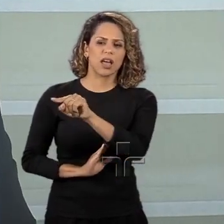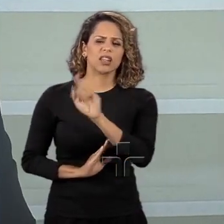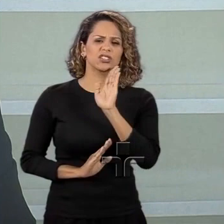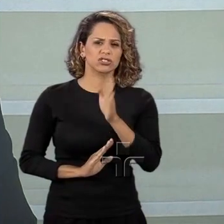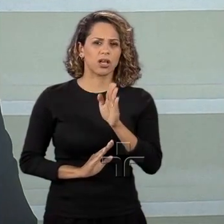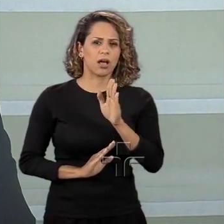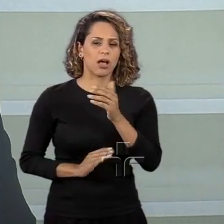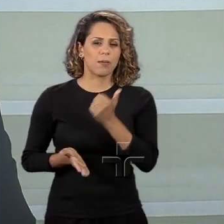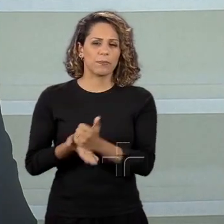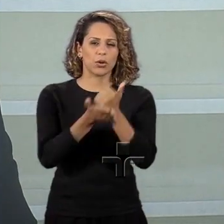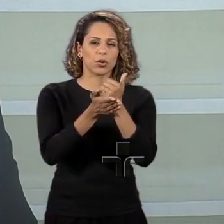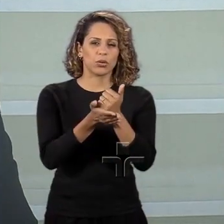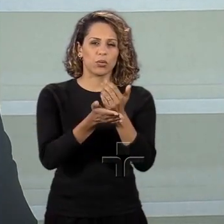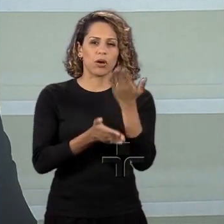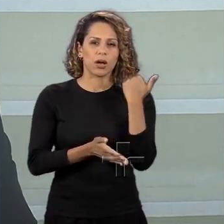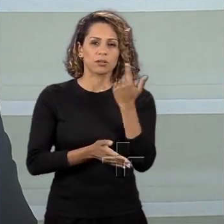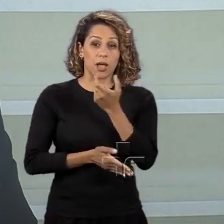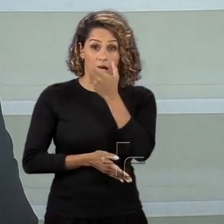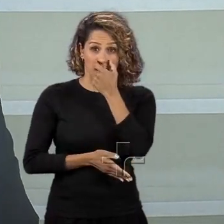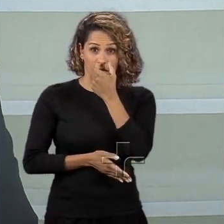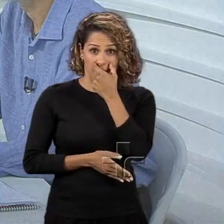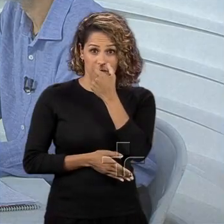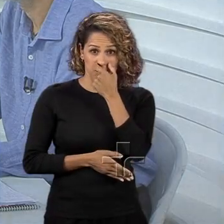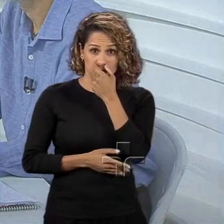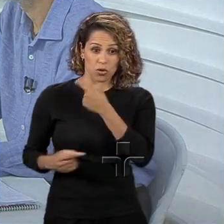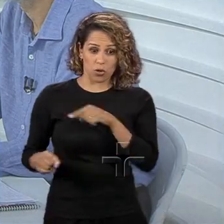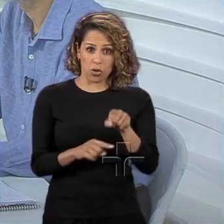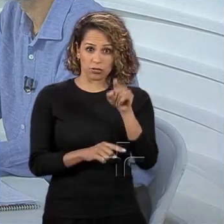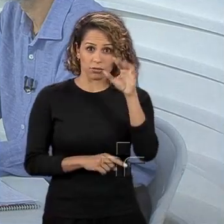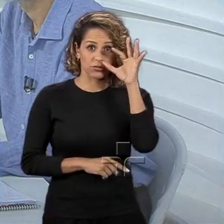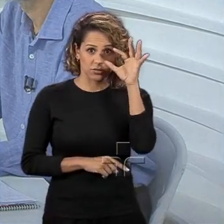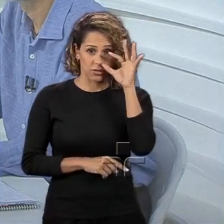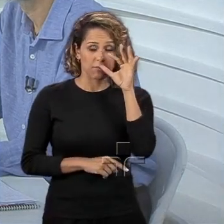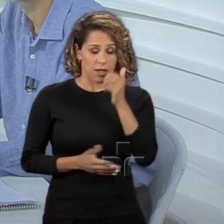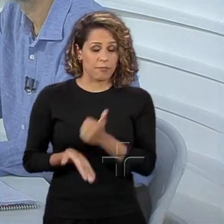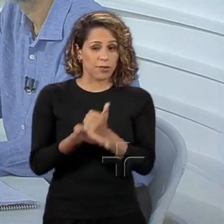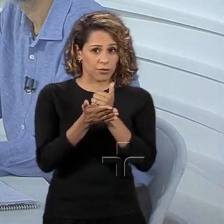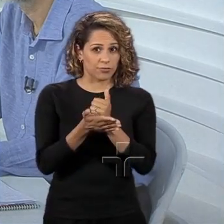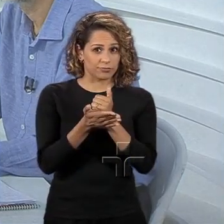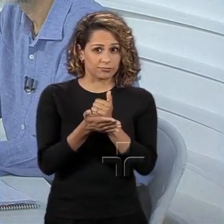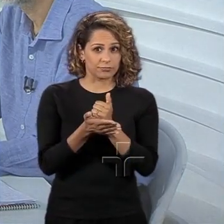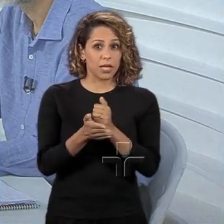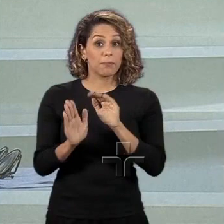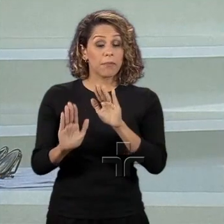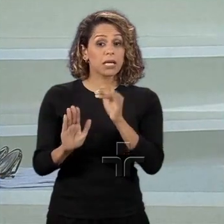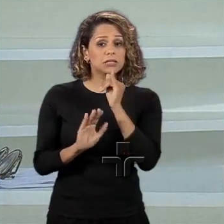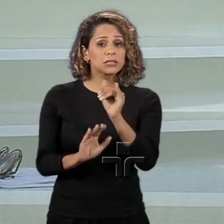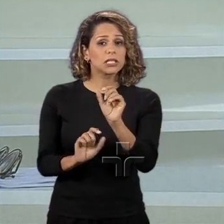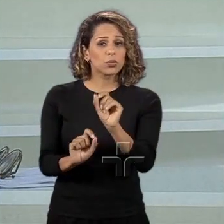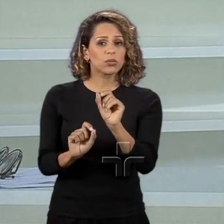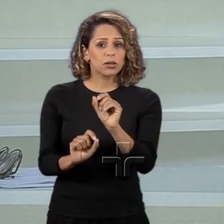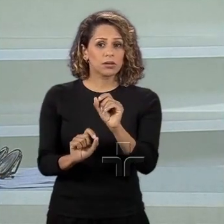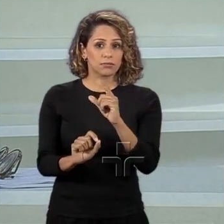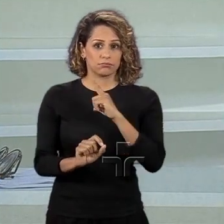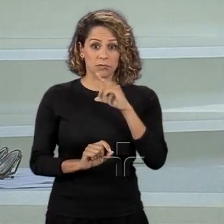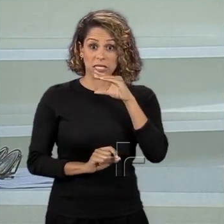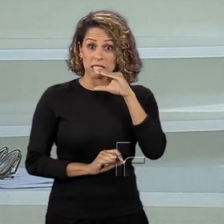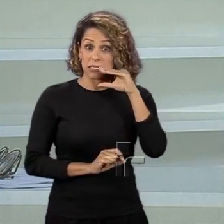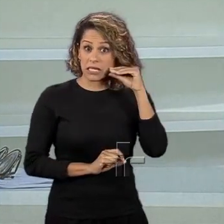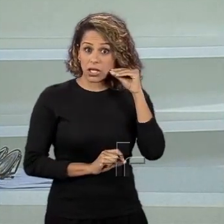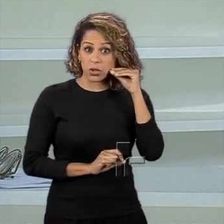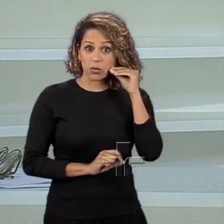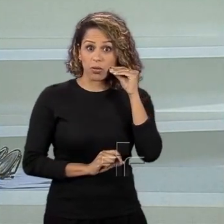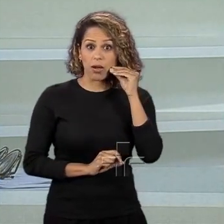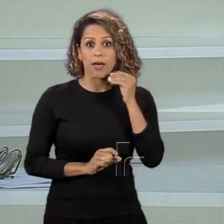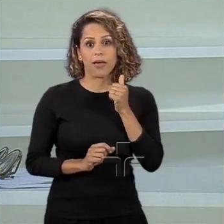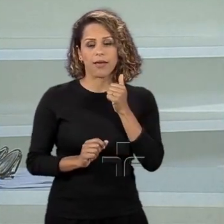últimas eleições contra Dilma Rousseff. Mas eu quero dizer que Ciro não é próximo de Curitiba. Quem é próximo de Curitiba é